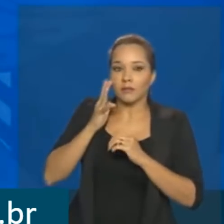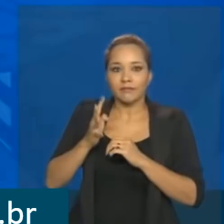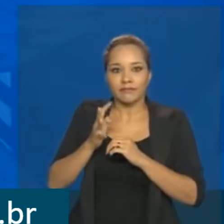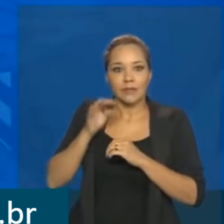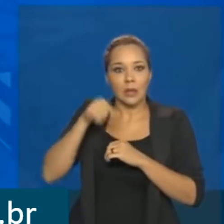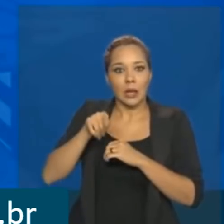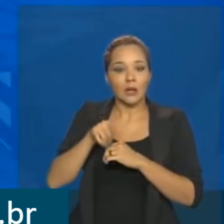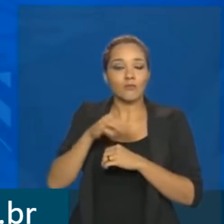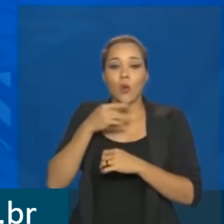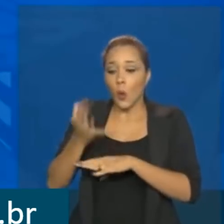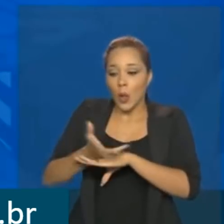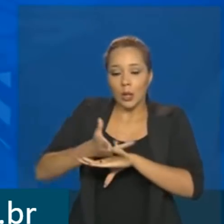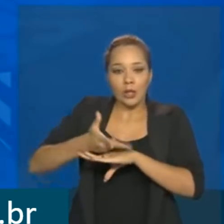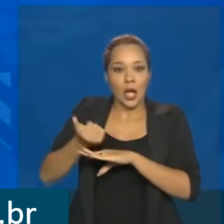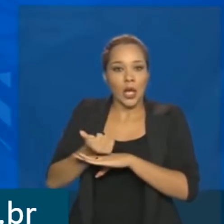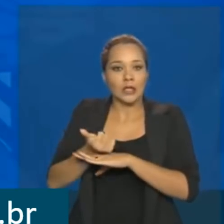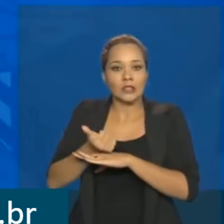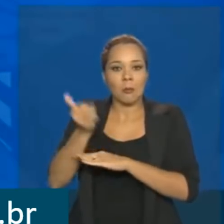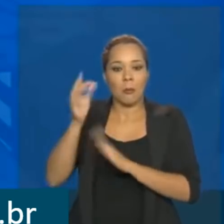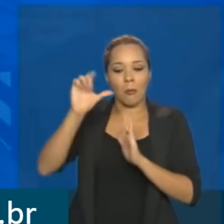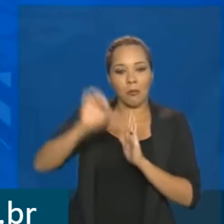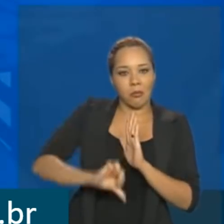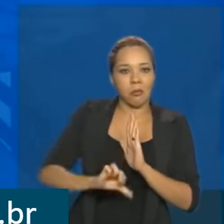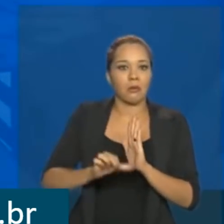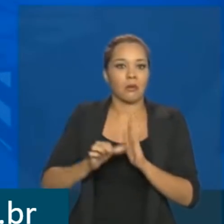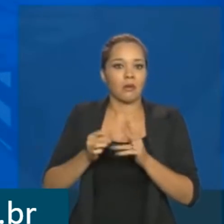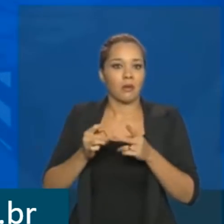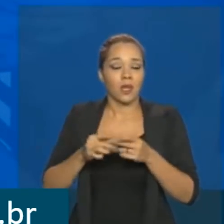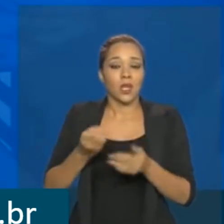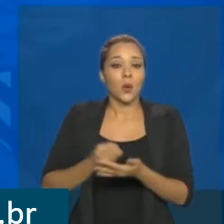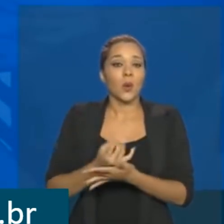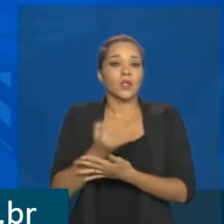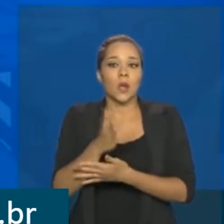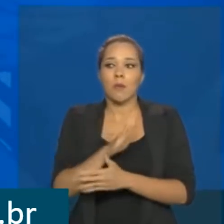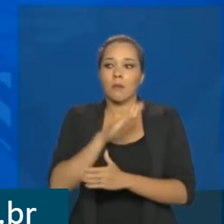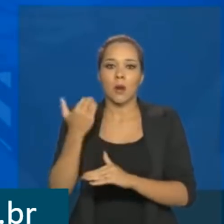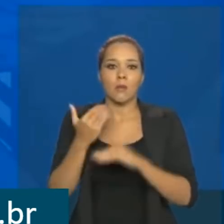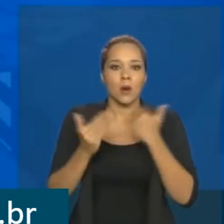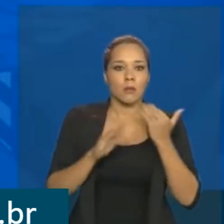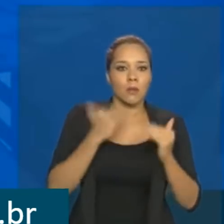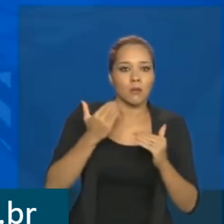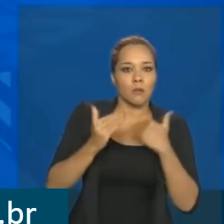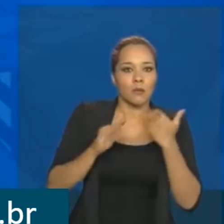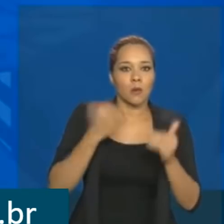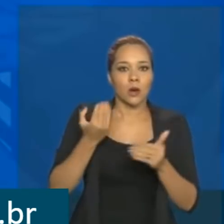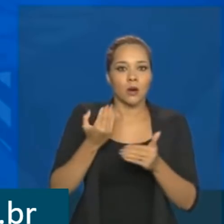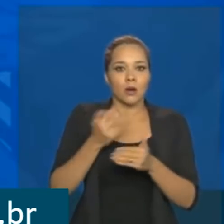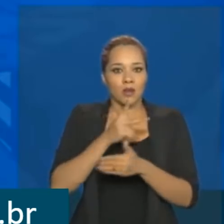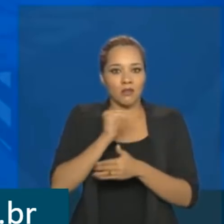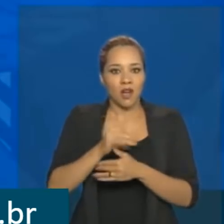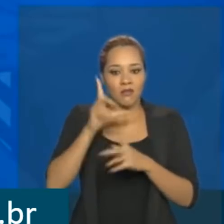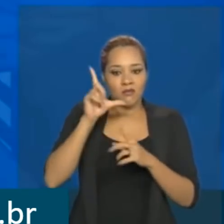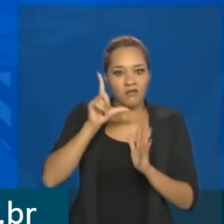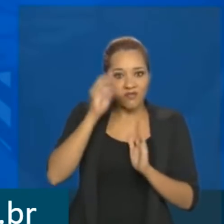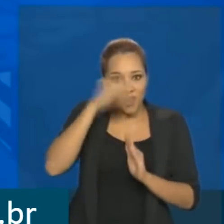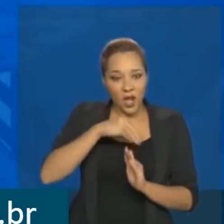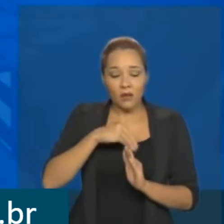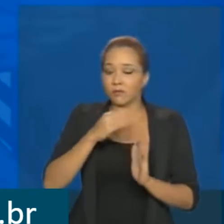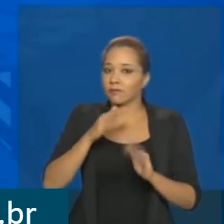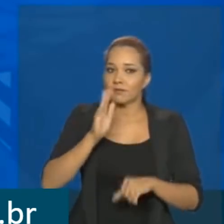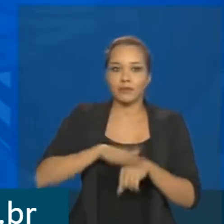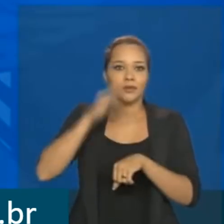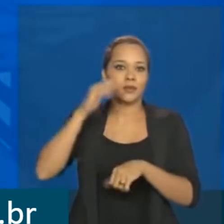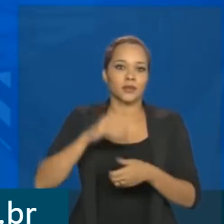suficiente, a qualidade do atendimento vai cair muito, e o número de óbitos, o número de pessoas que vão sucumbir à doença vai ser muito maior.